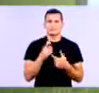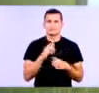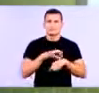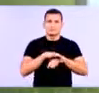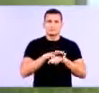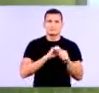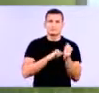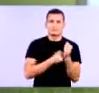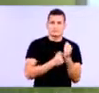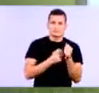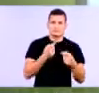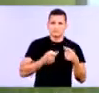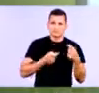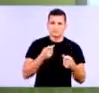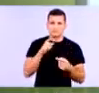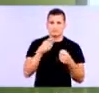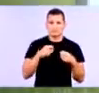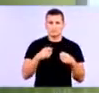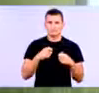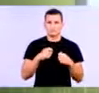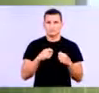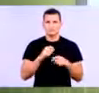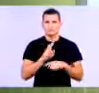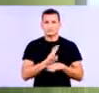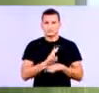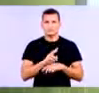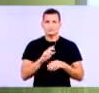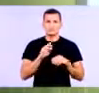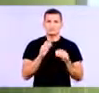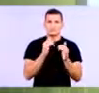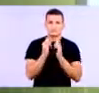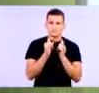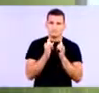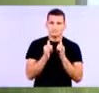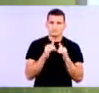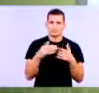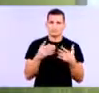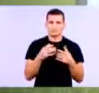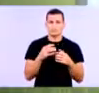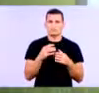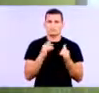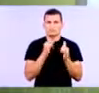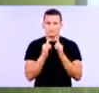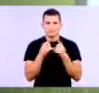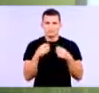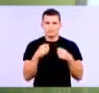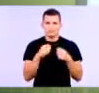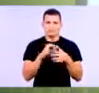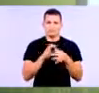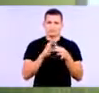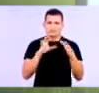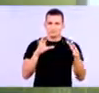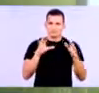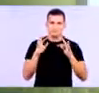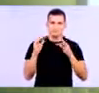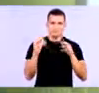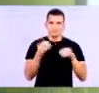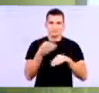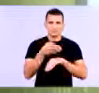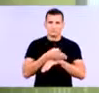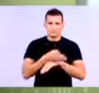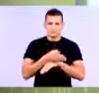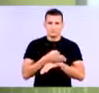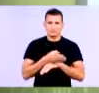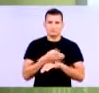a política. Você tem que assegurar as informações. Então, elas deverão estar à disposição de todos. No mínimo,